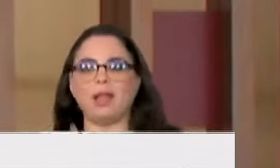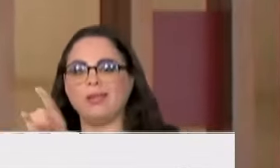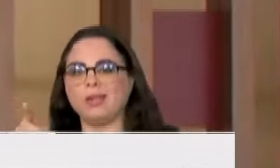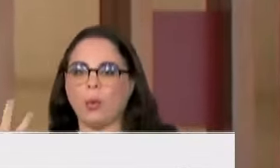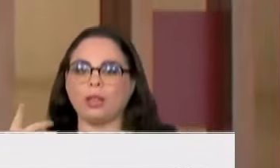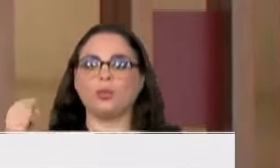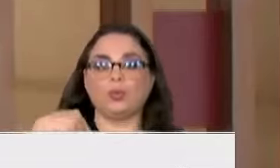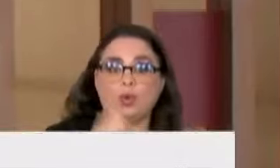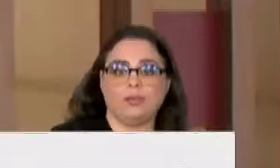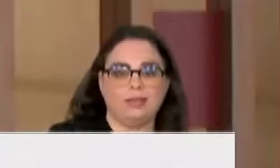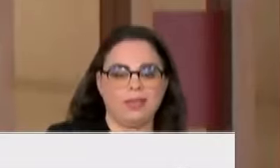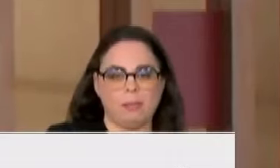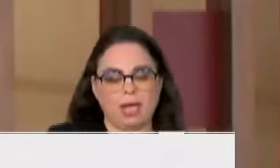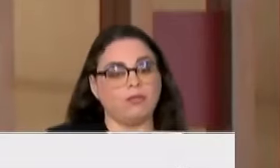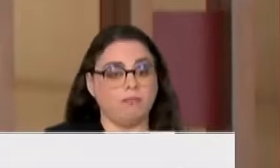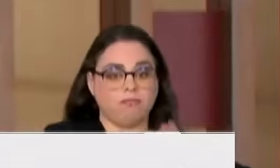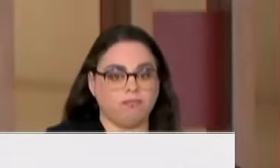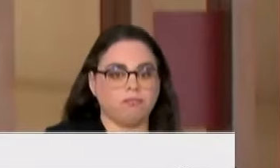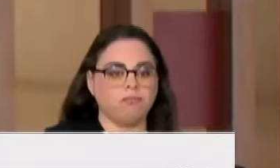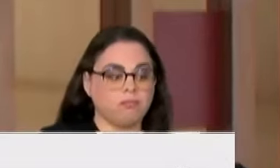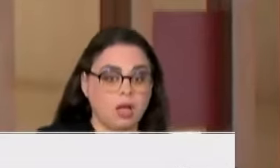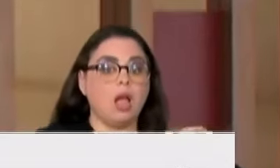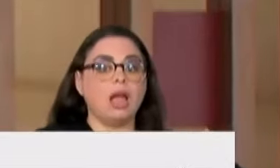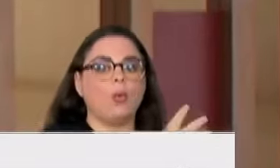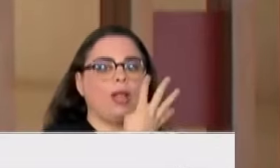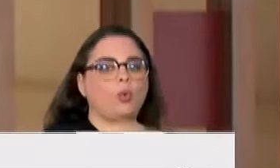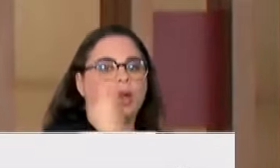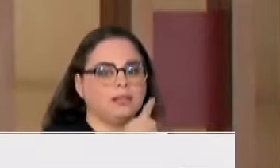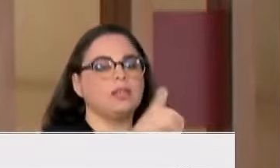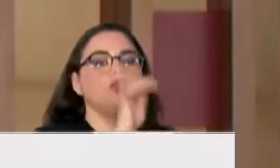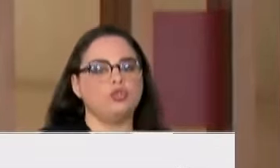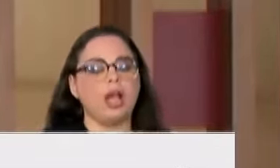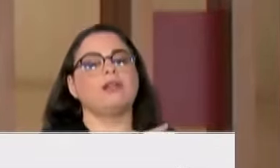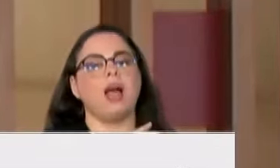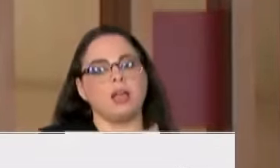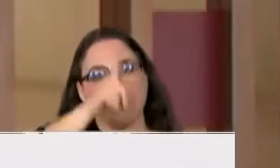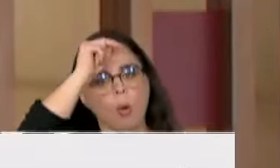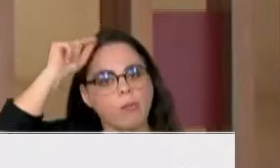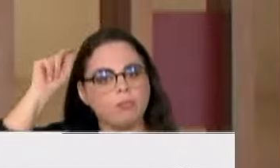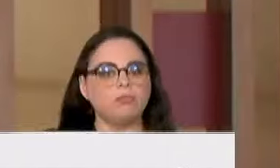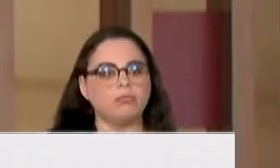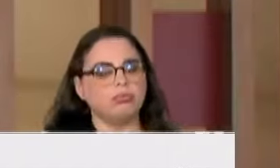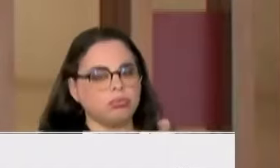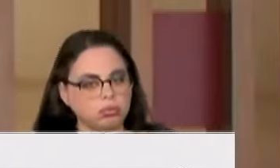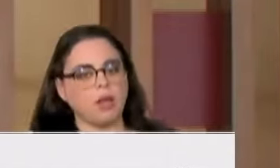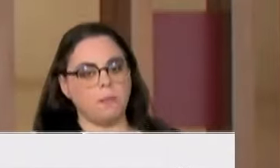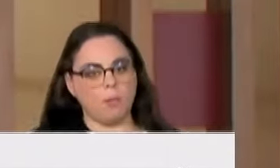uma permanência em torno de 4 horas. A aeronave já estará reabastecida em Roma para ir a Beirute,